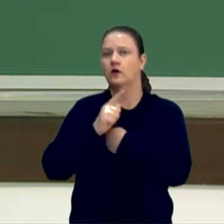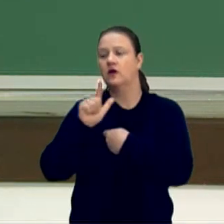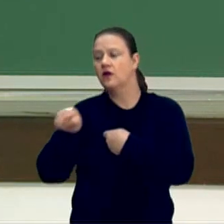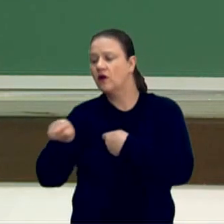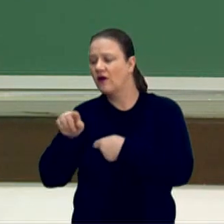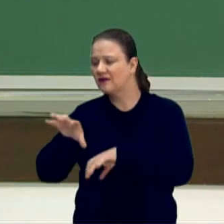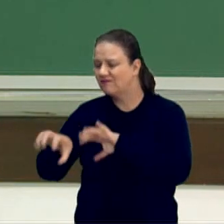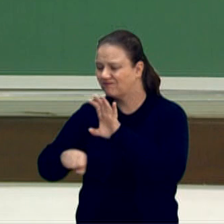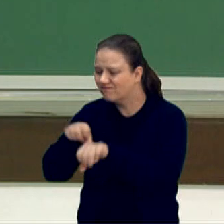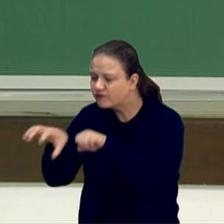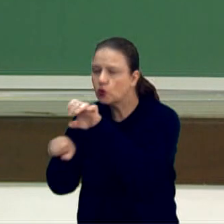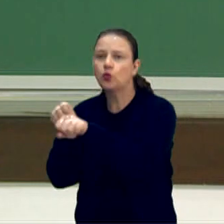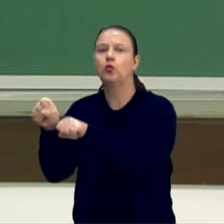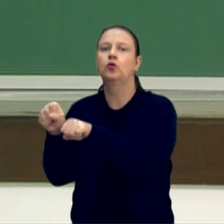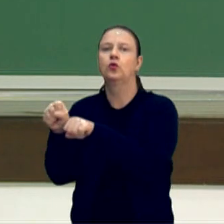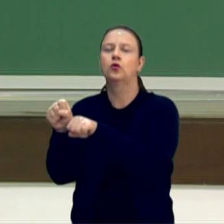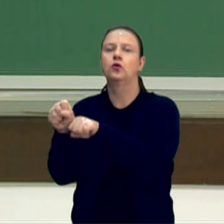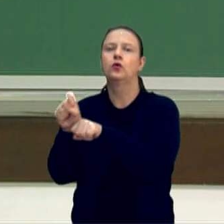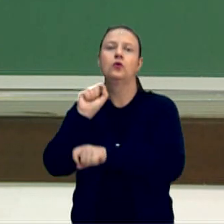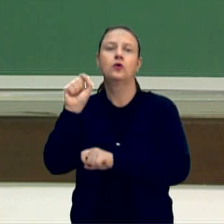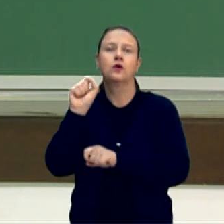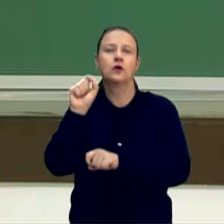exploração não. Os países